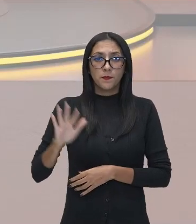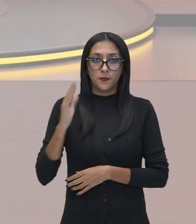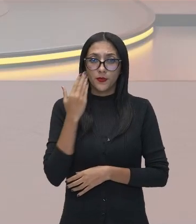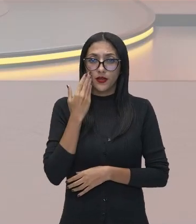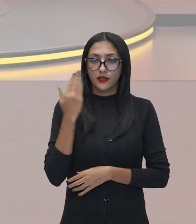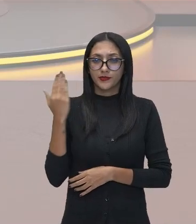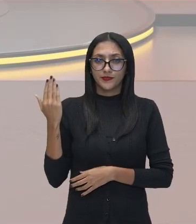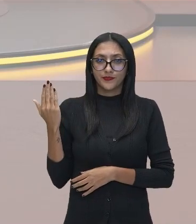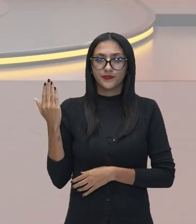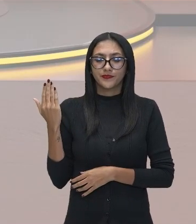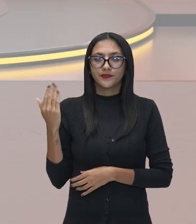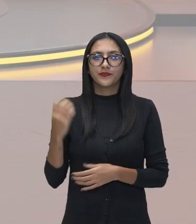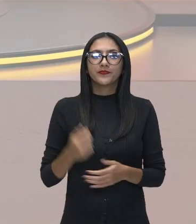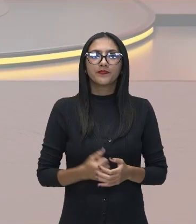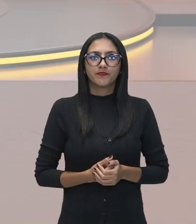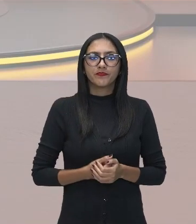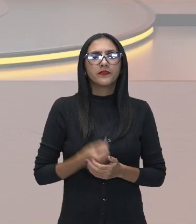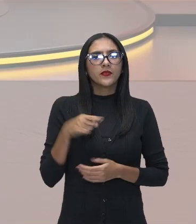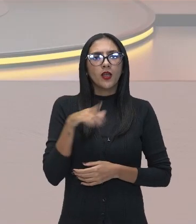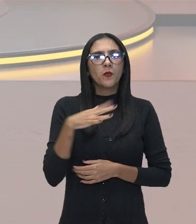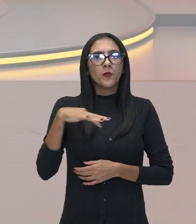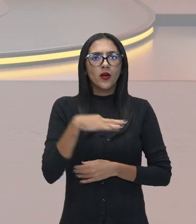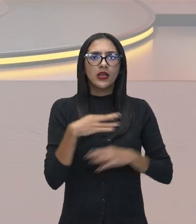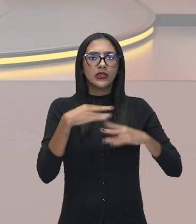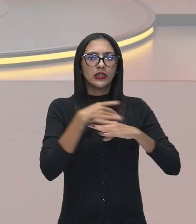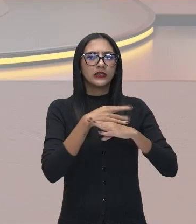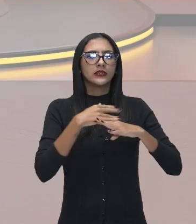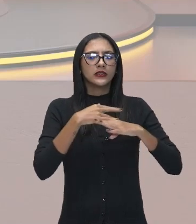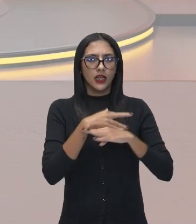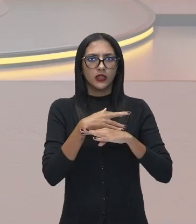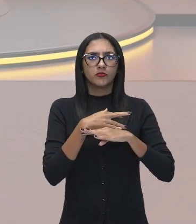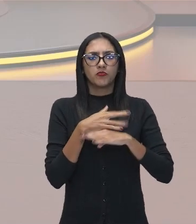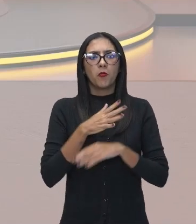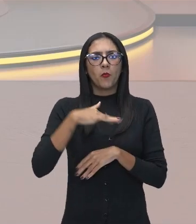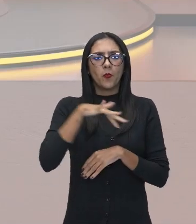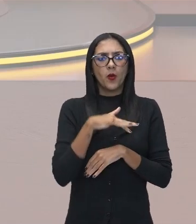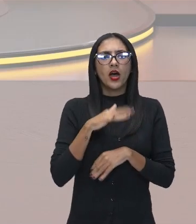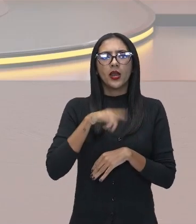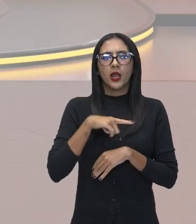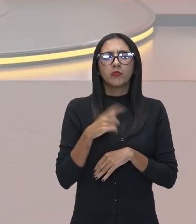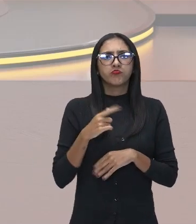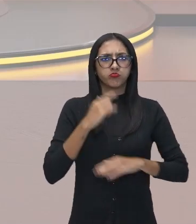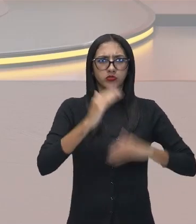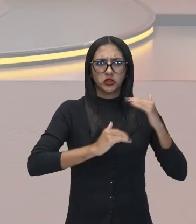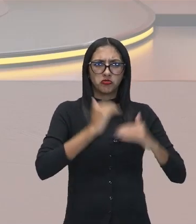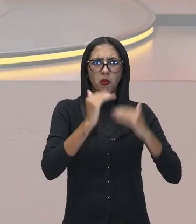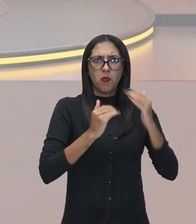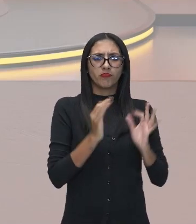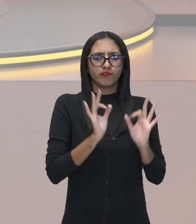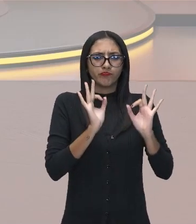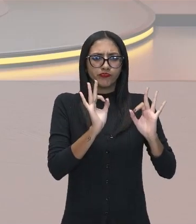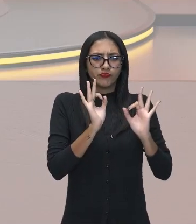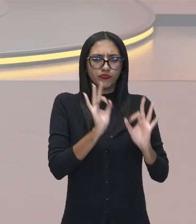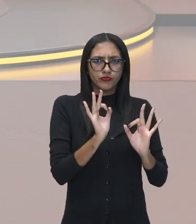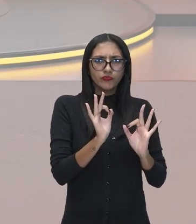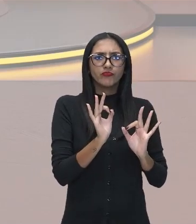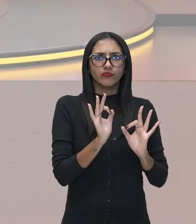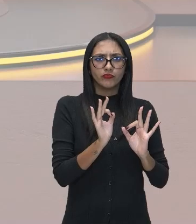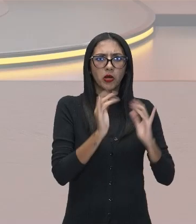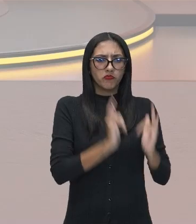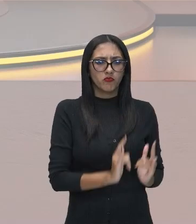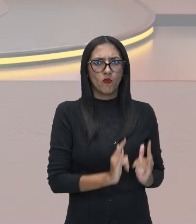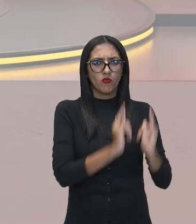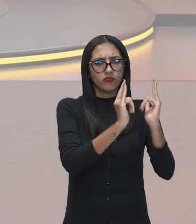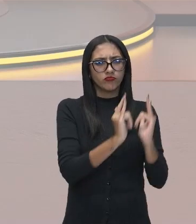nós temos uma cidade que em parte é bastante desenvolvida no sentido